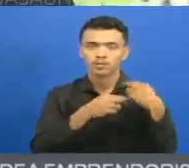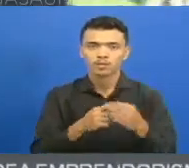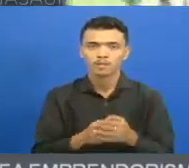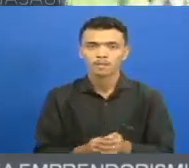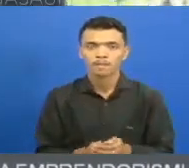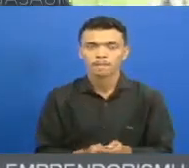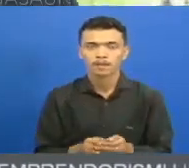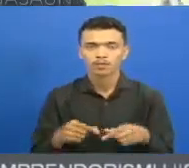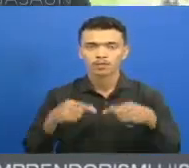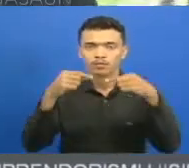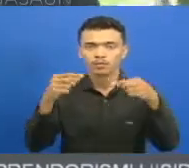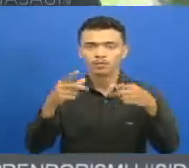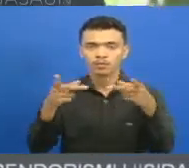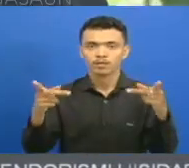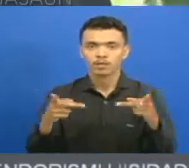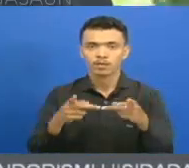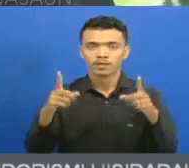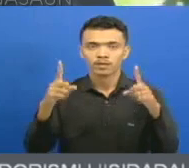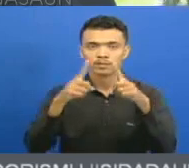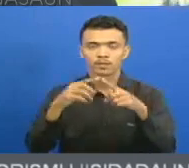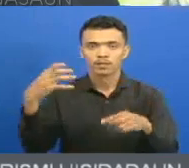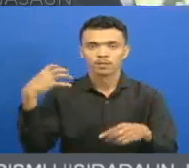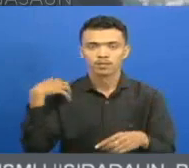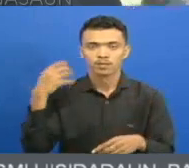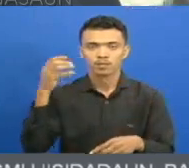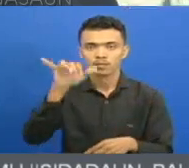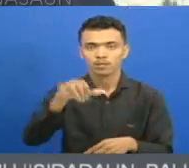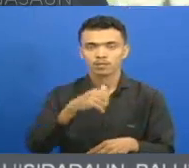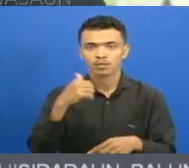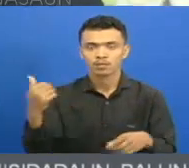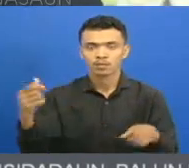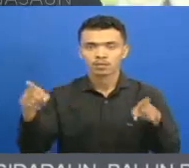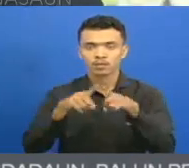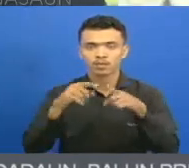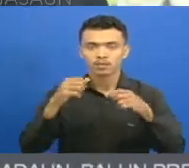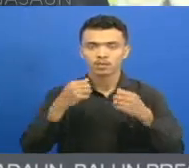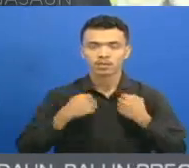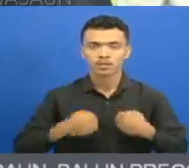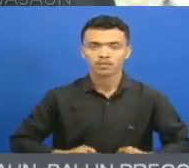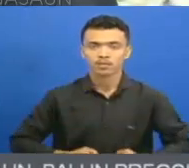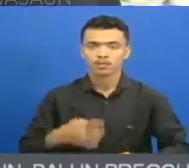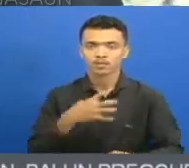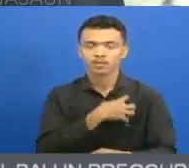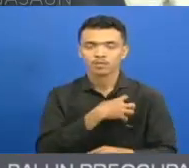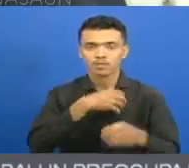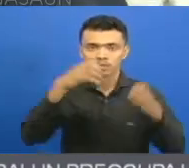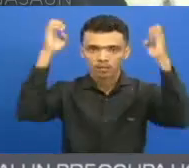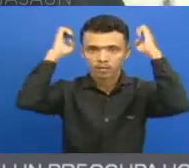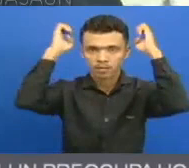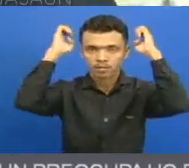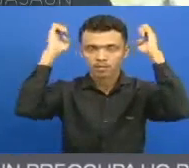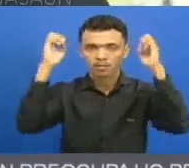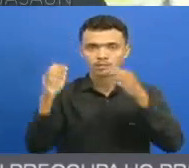Atribuíamos facilidades para instituições de saúde, polícia, educação, você ser na